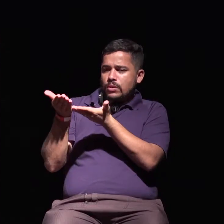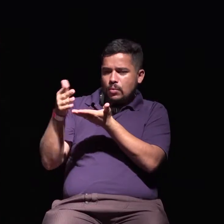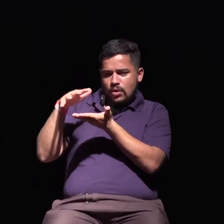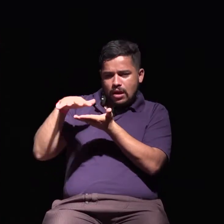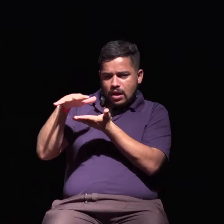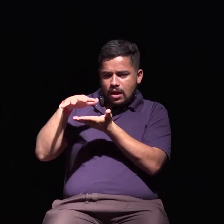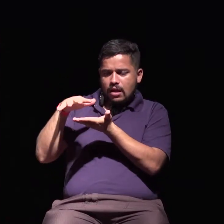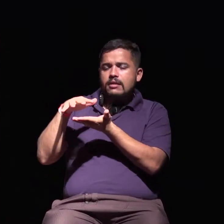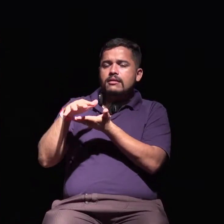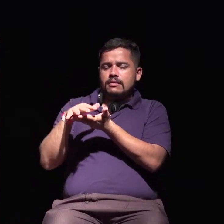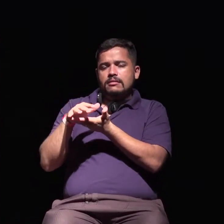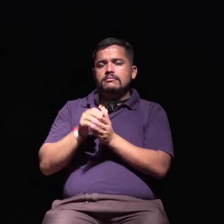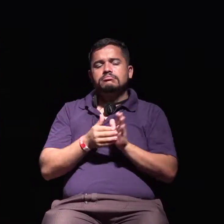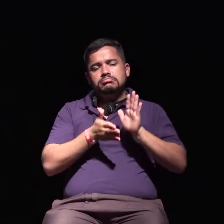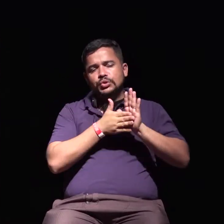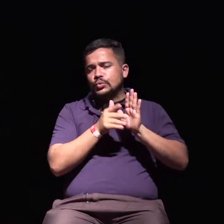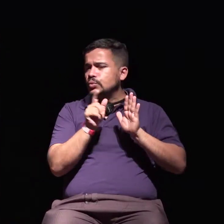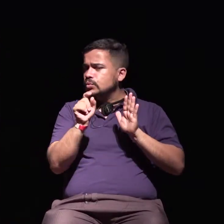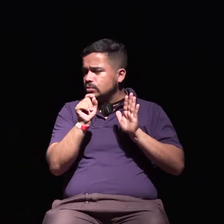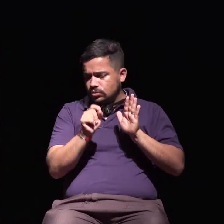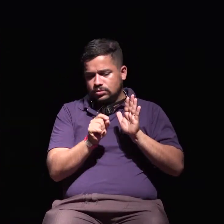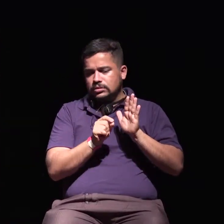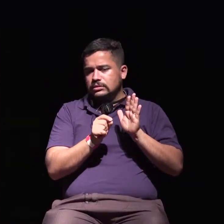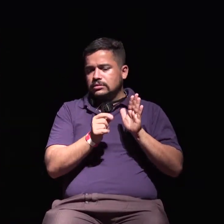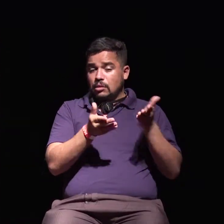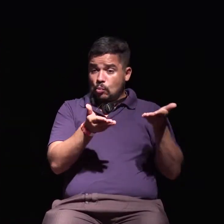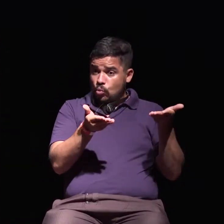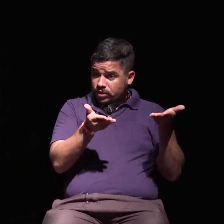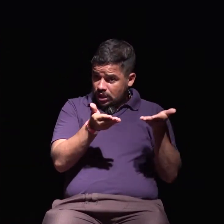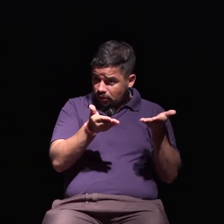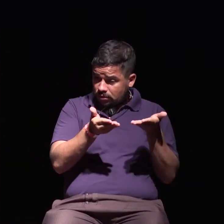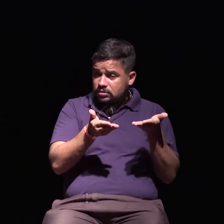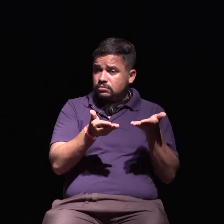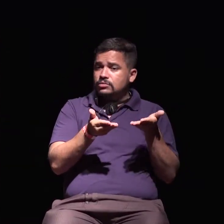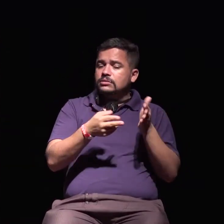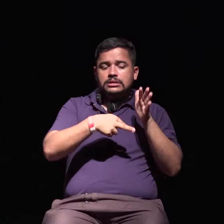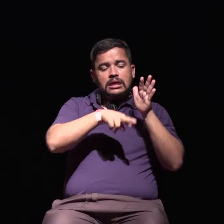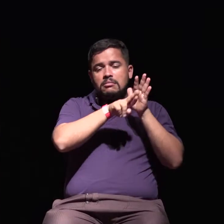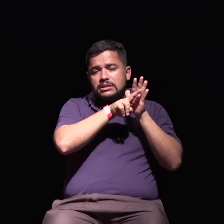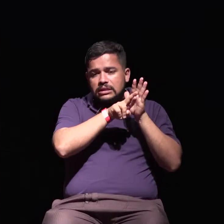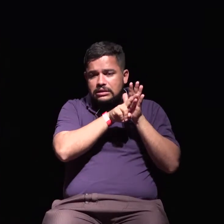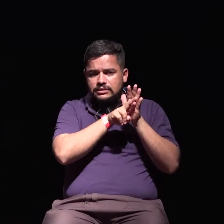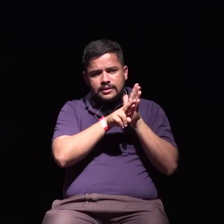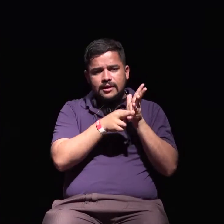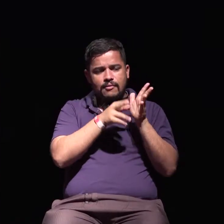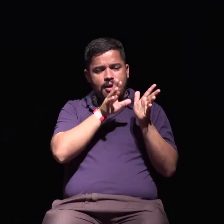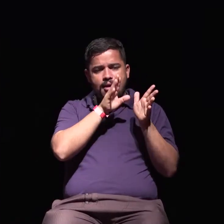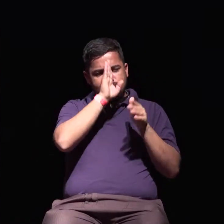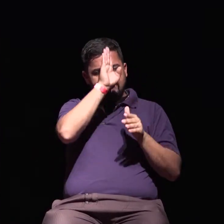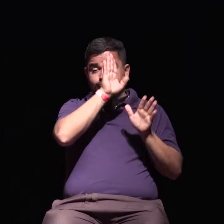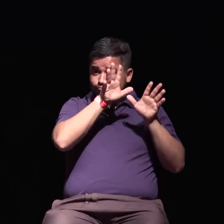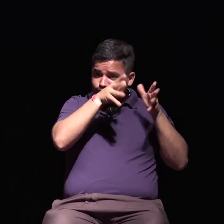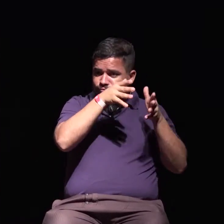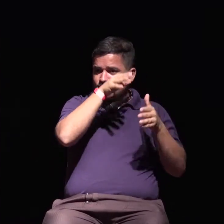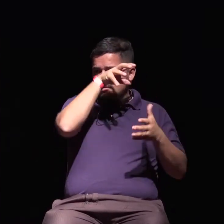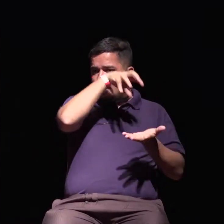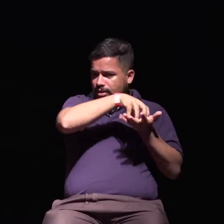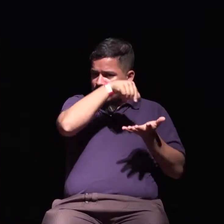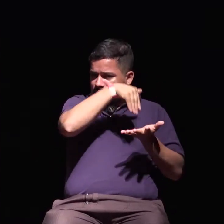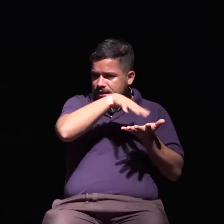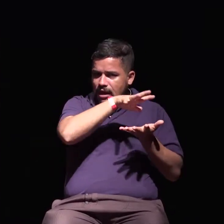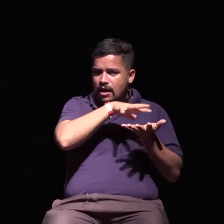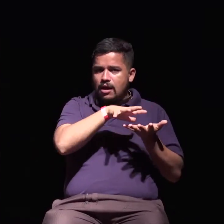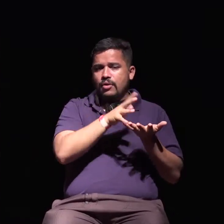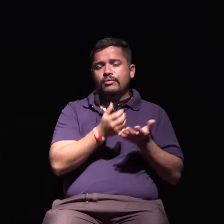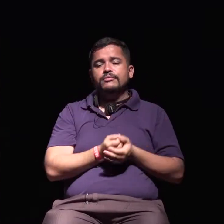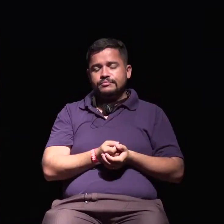pode pressupor. Se no modernismo as condições da representação tornaram-se centrais, com a explicitação dos